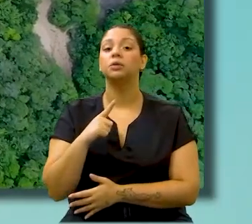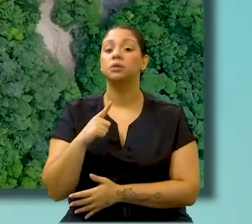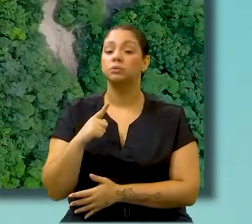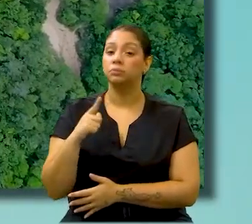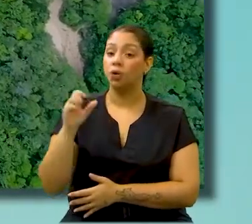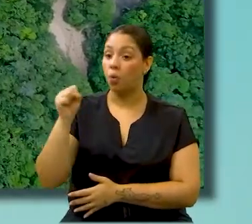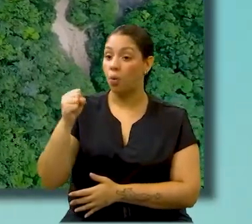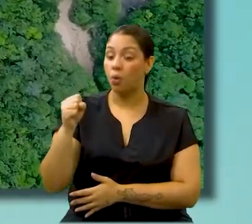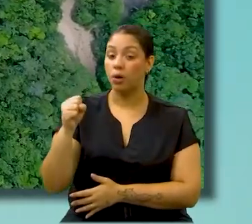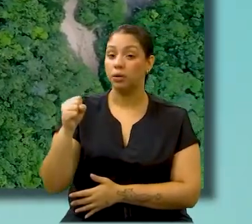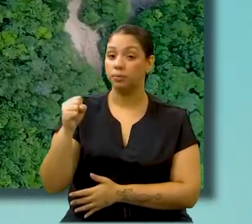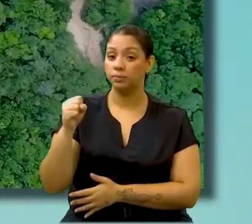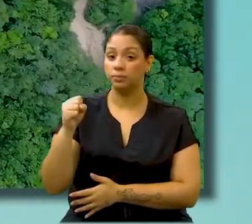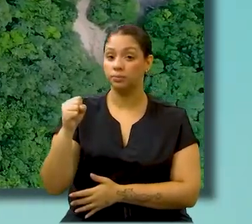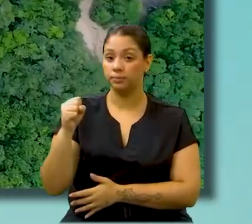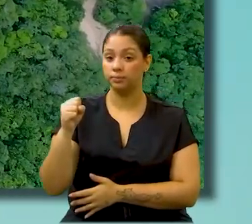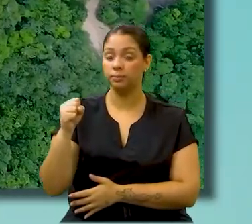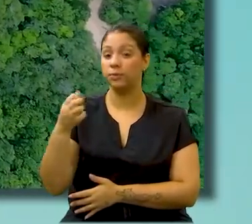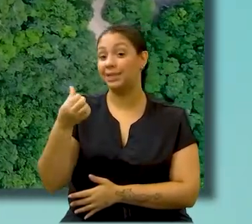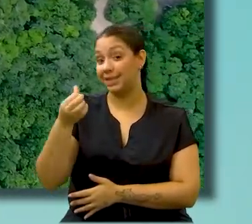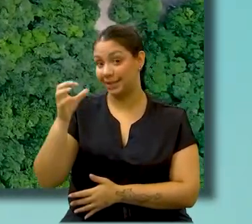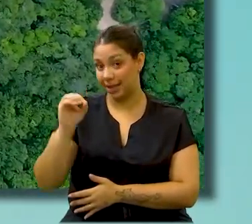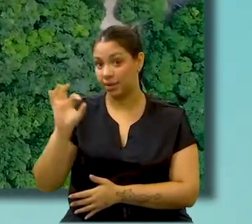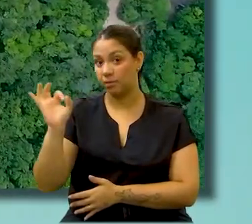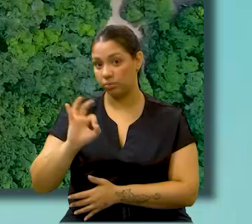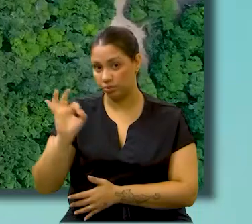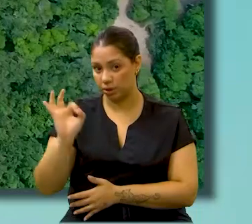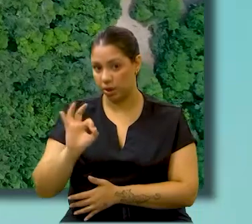e 20% fica como reserva legal.